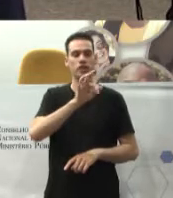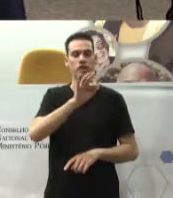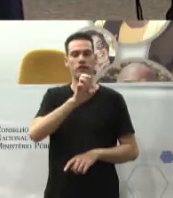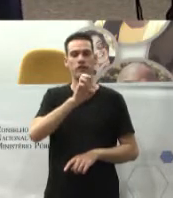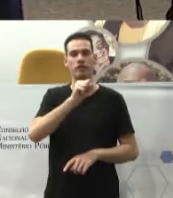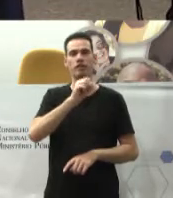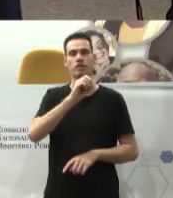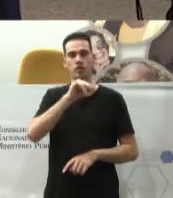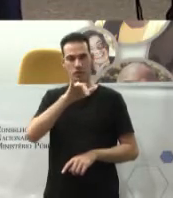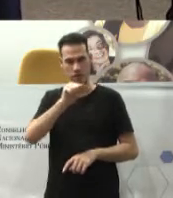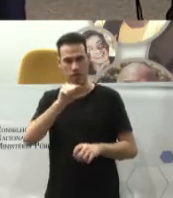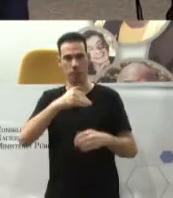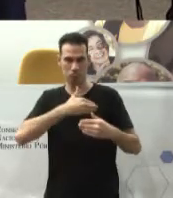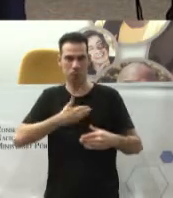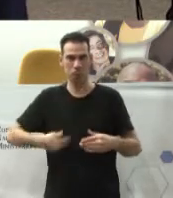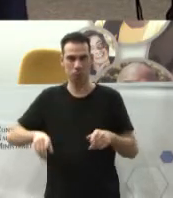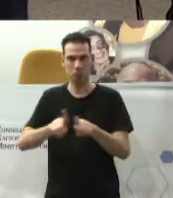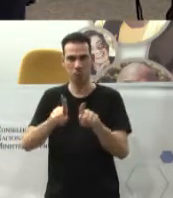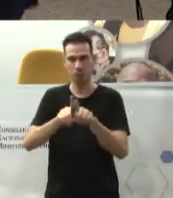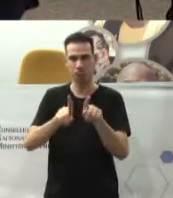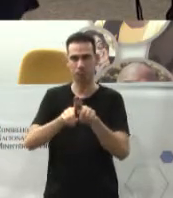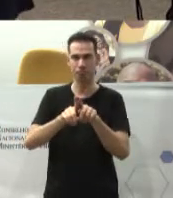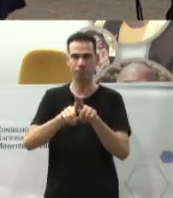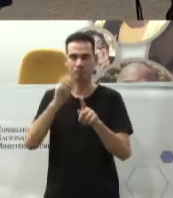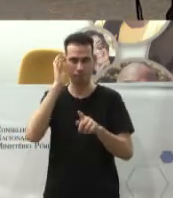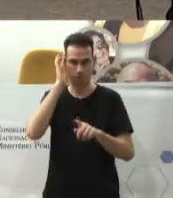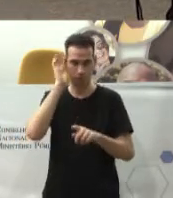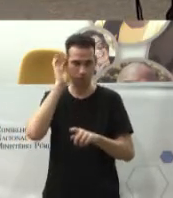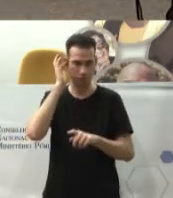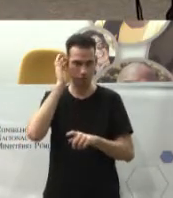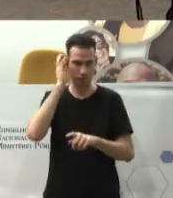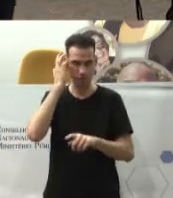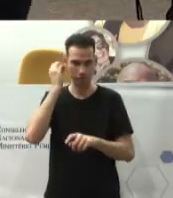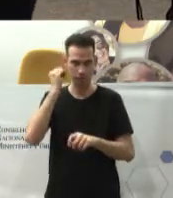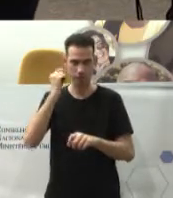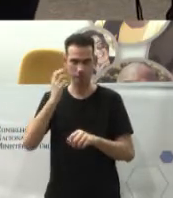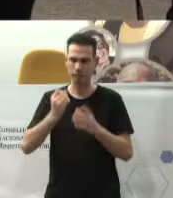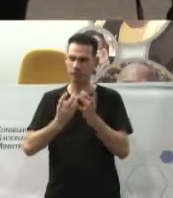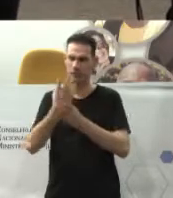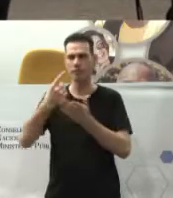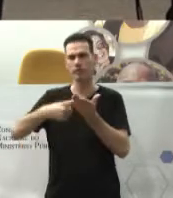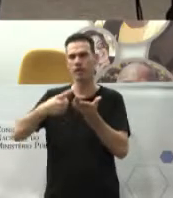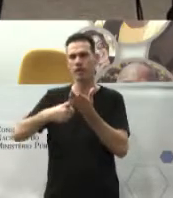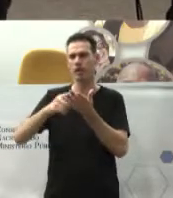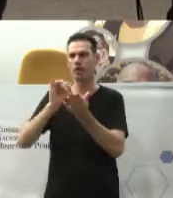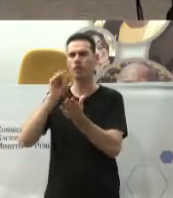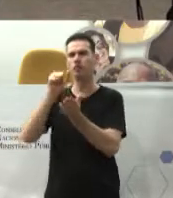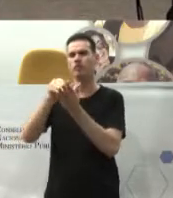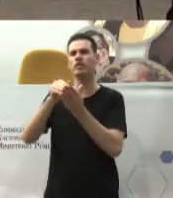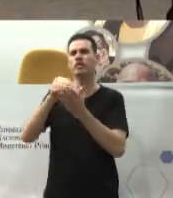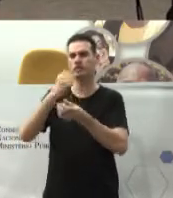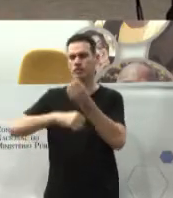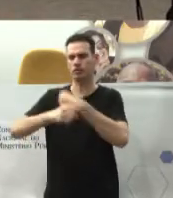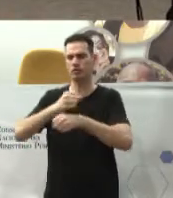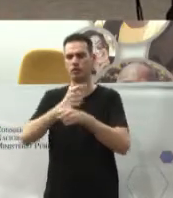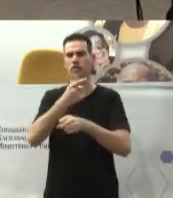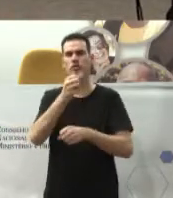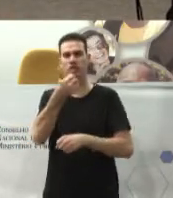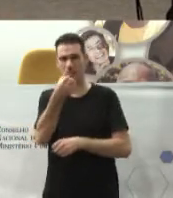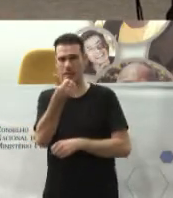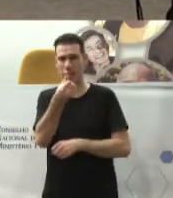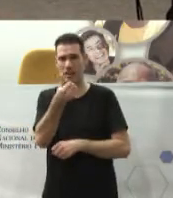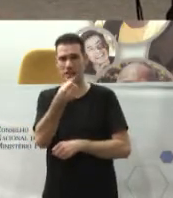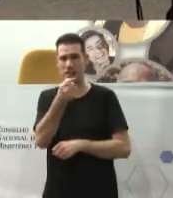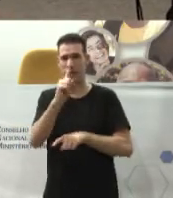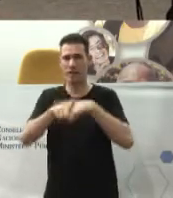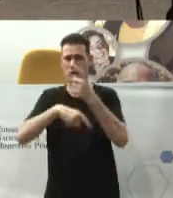de Atendimento Inicial à Saúde. Ele foi firmado no final de 2016 e, em 2017,